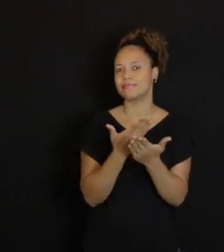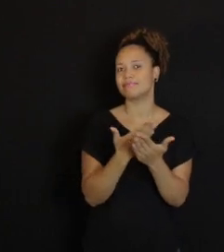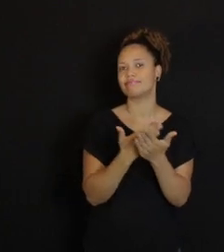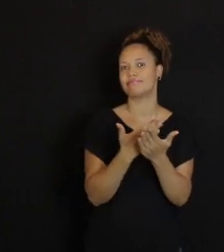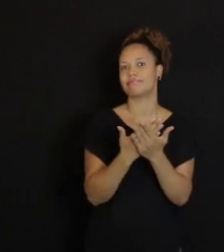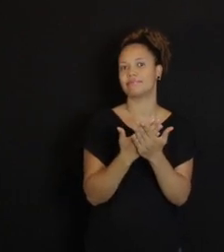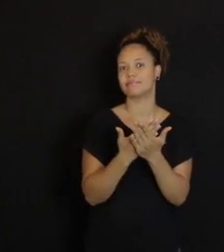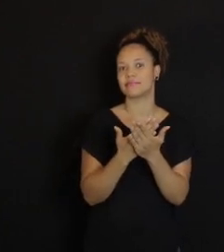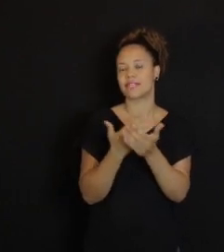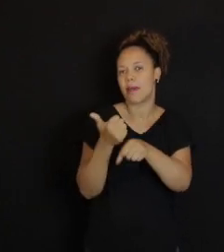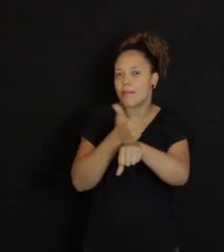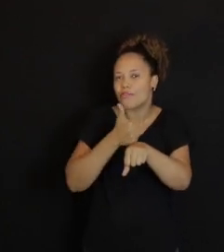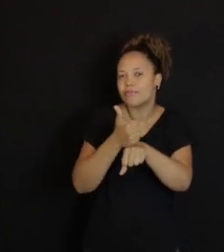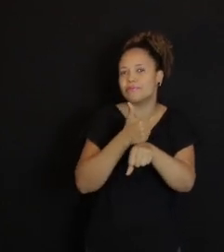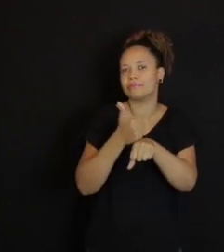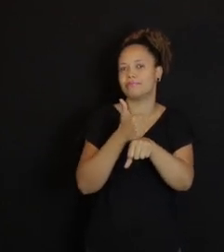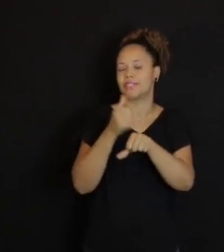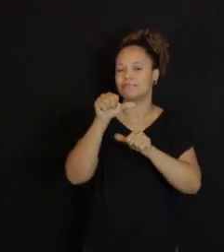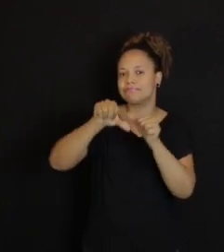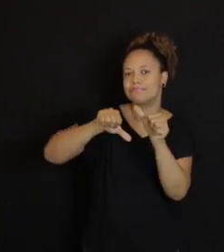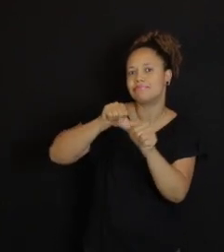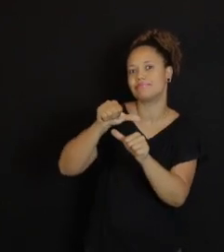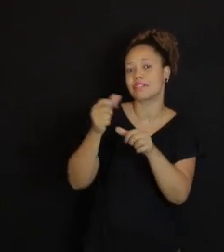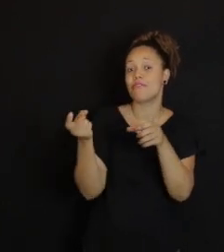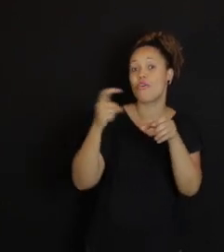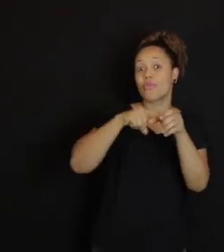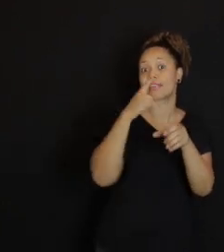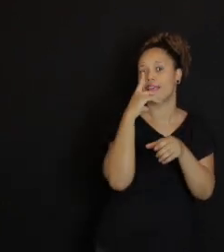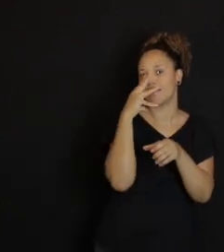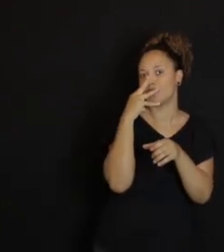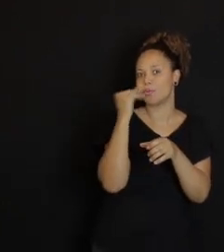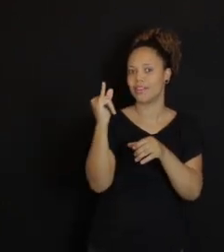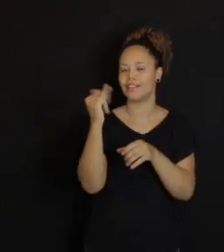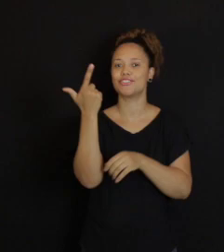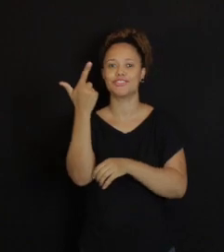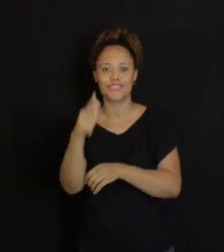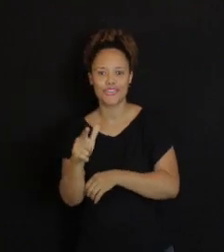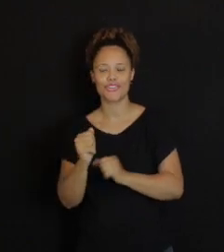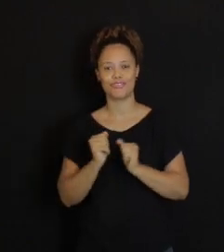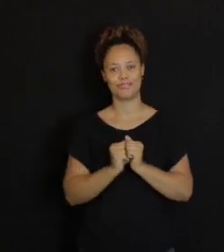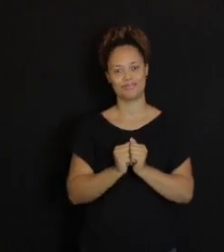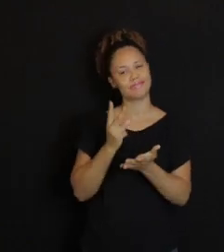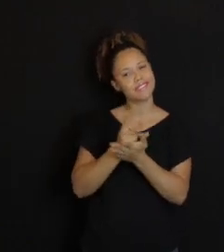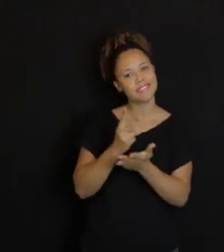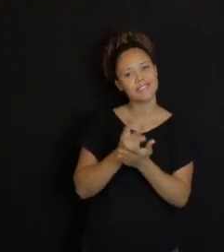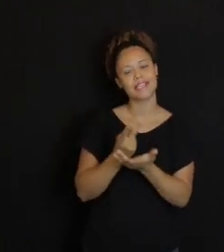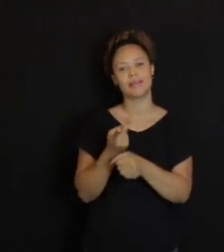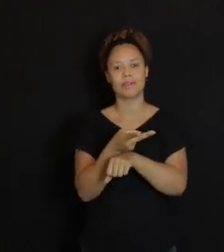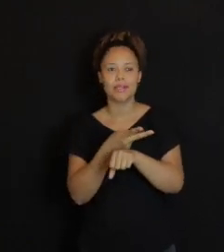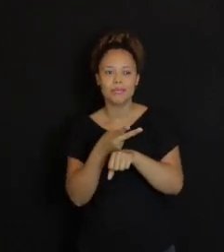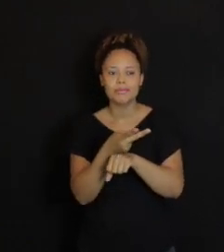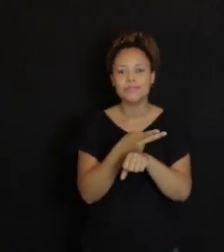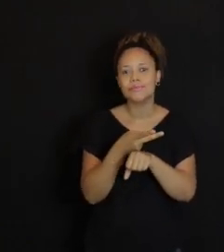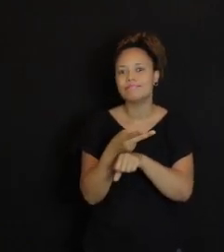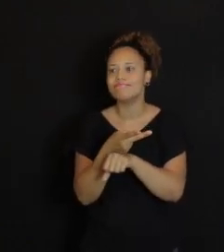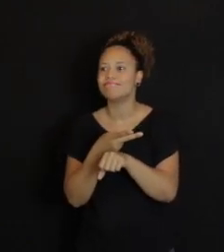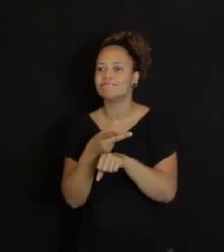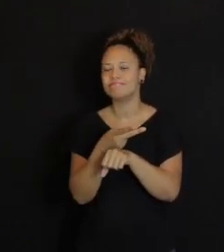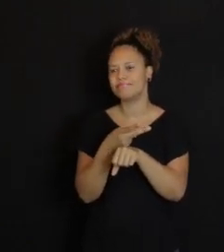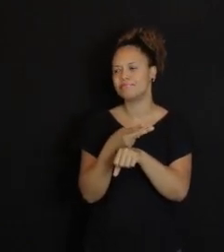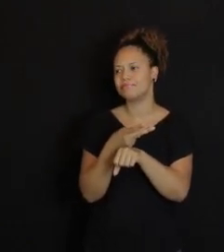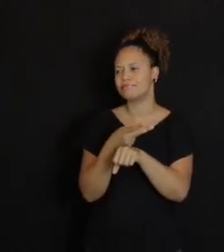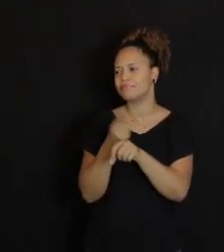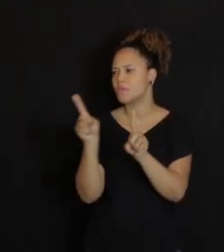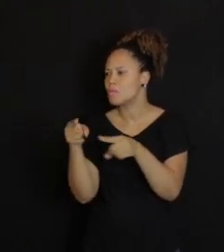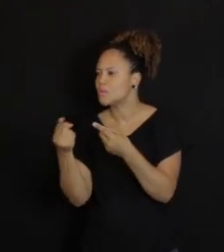autodidata, até criar condições de voltar para Tatuí novamente. Toda vez que eu componho algo, eu fico na dúvida se aquilo é meu, porque